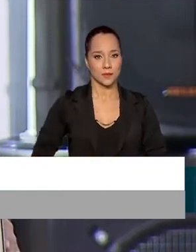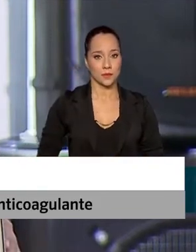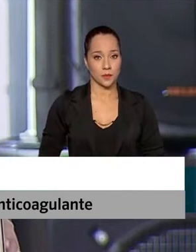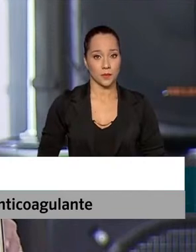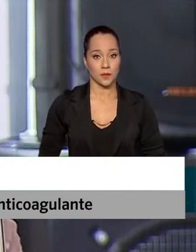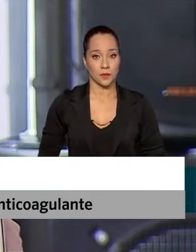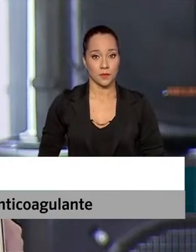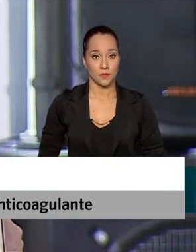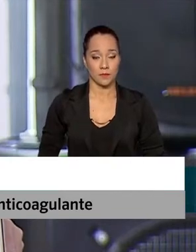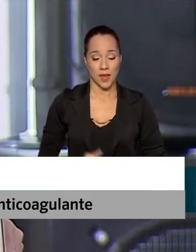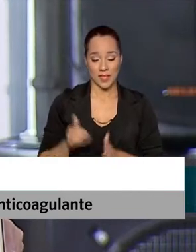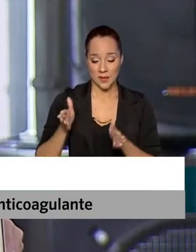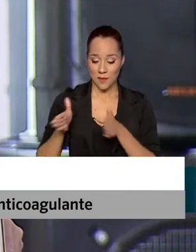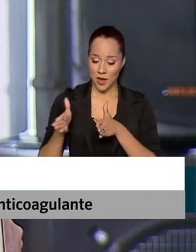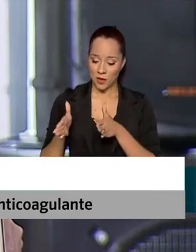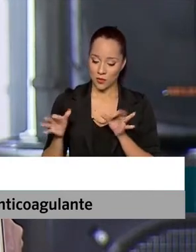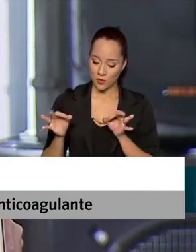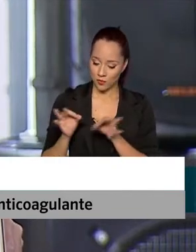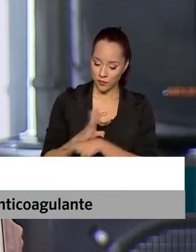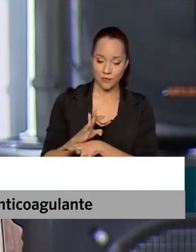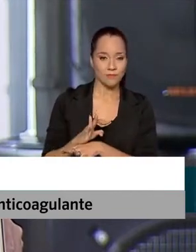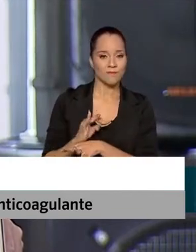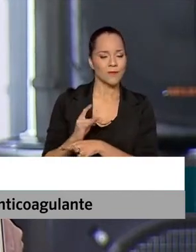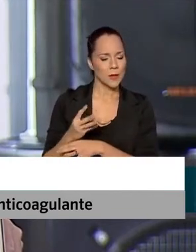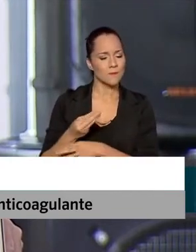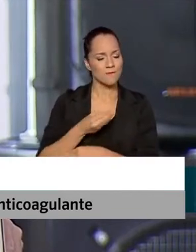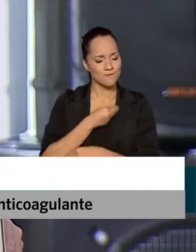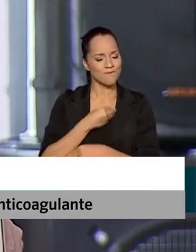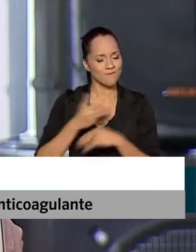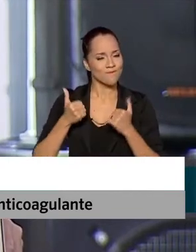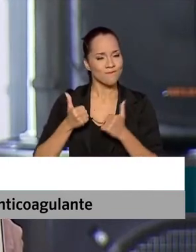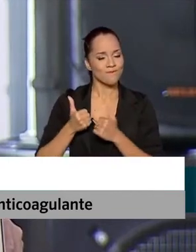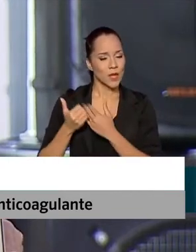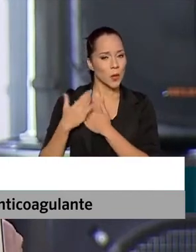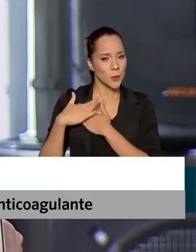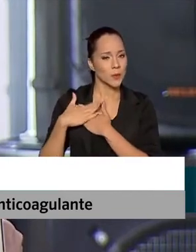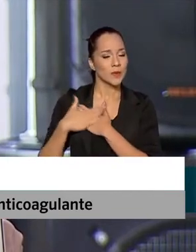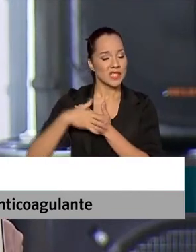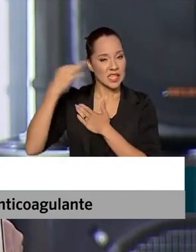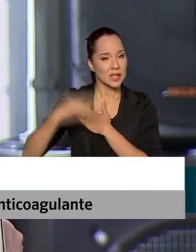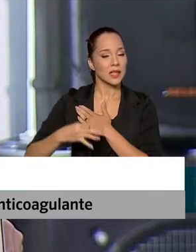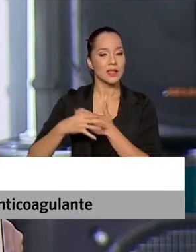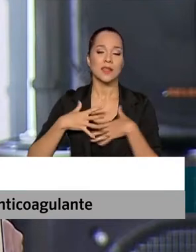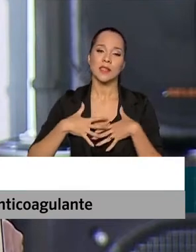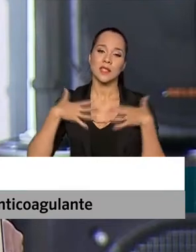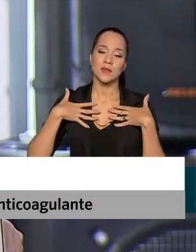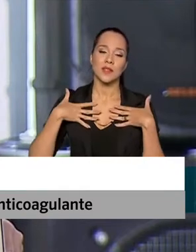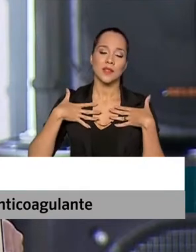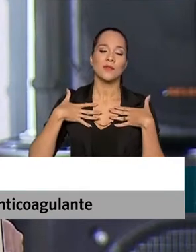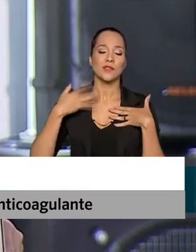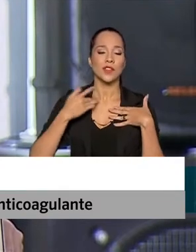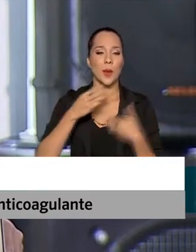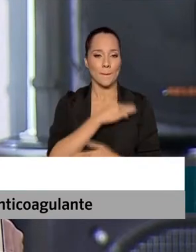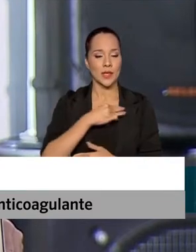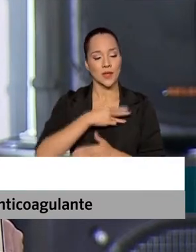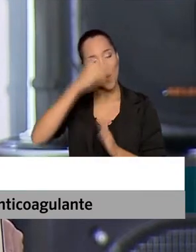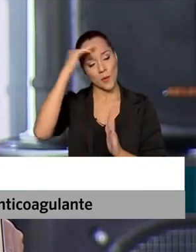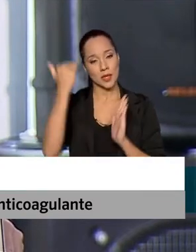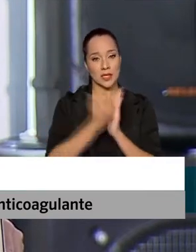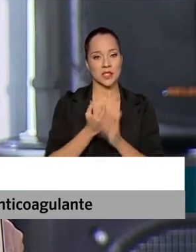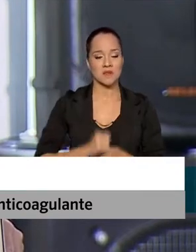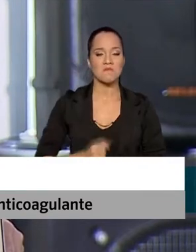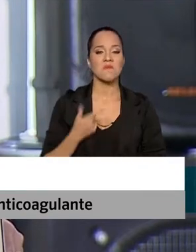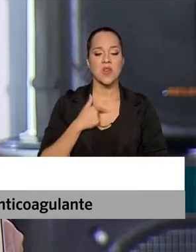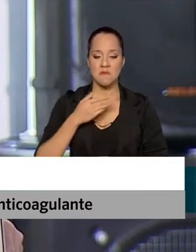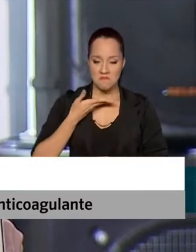Ao término desse período vivido de forma intensa, levo a certeza e a satisfação da missão cumprida. Saio de